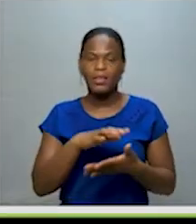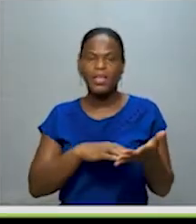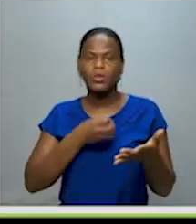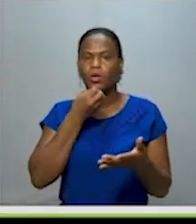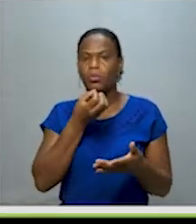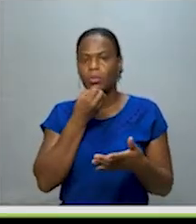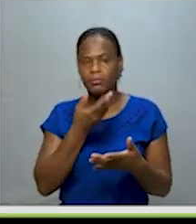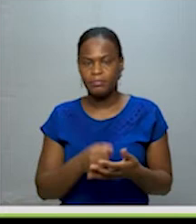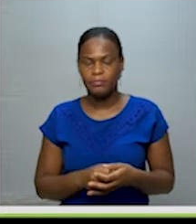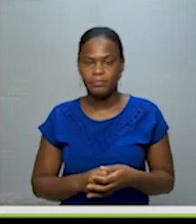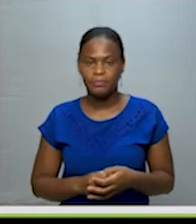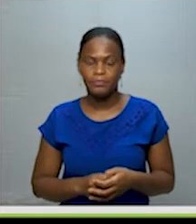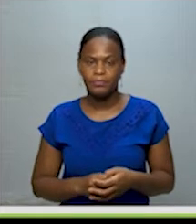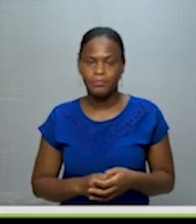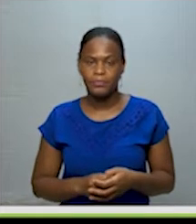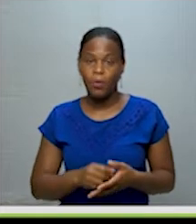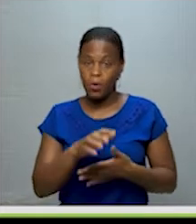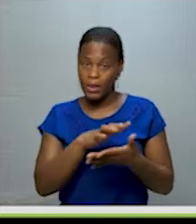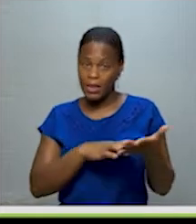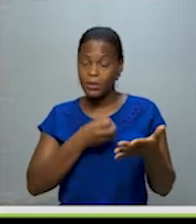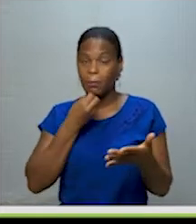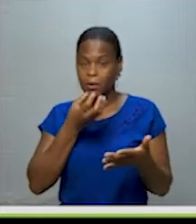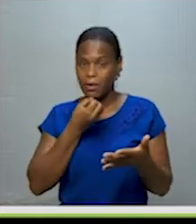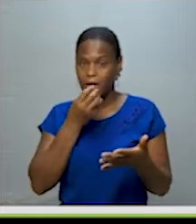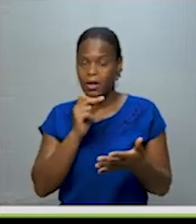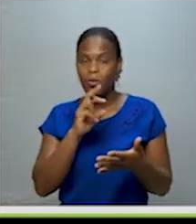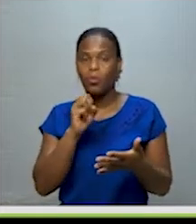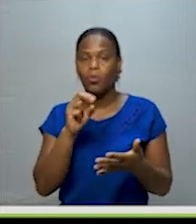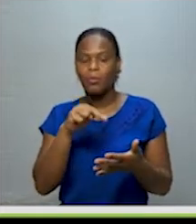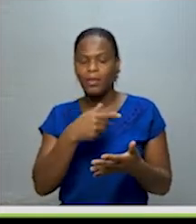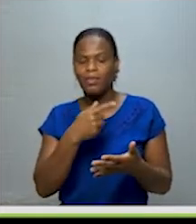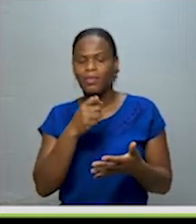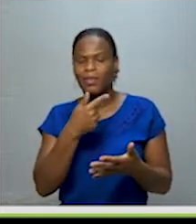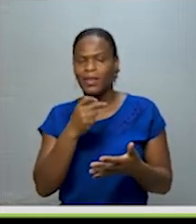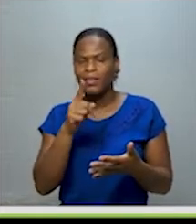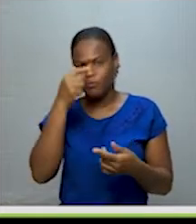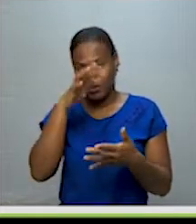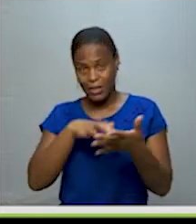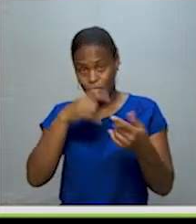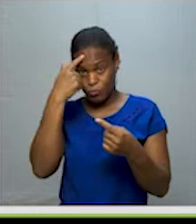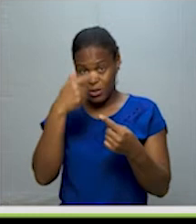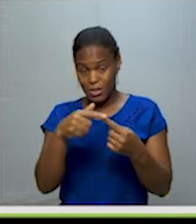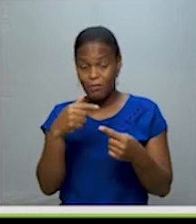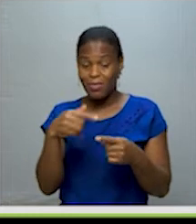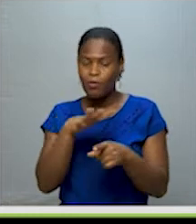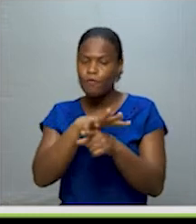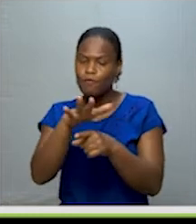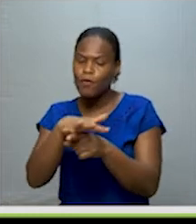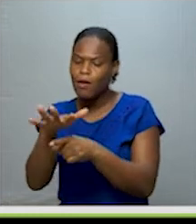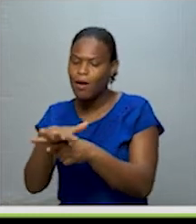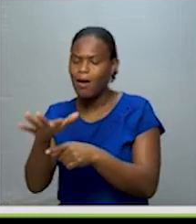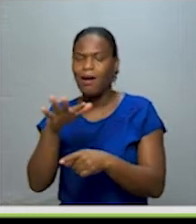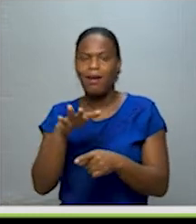Texto argumentativo. O texto argumentativo é um texto que tem como objetivo influenciar